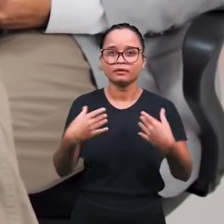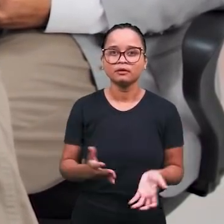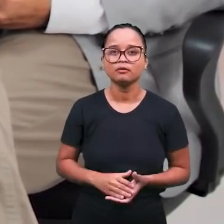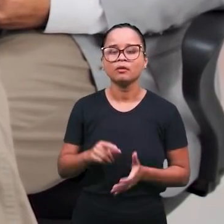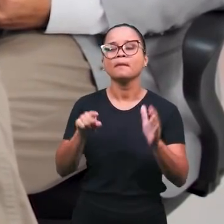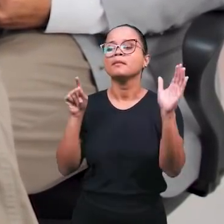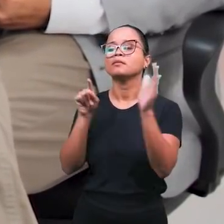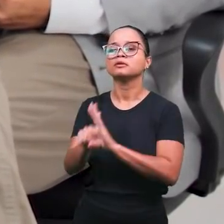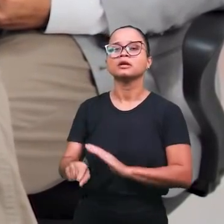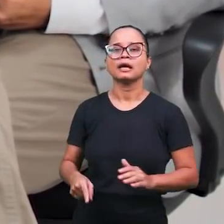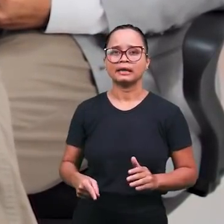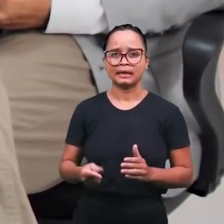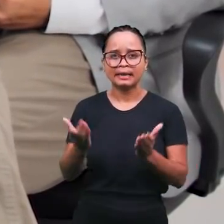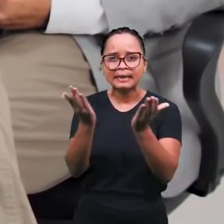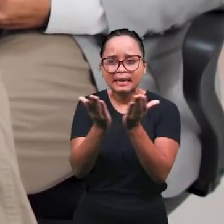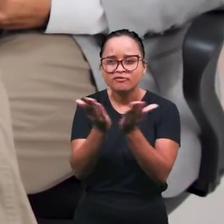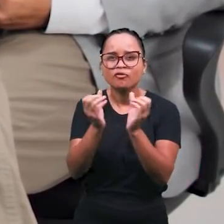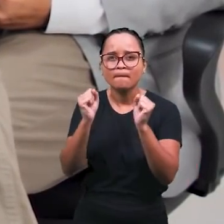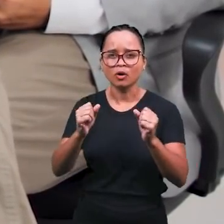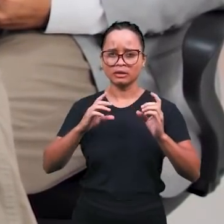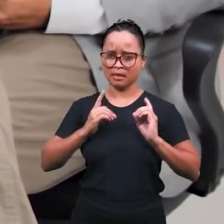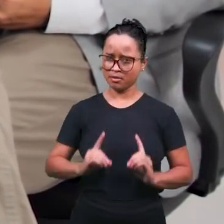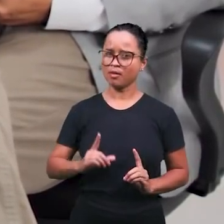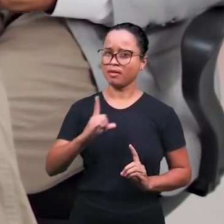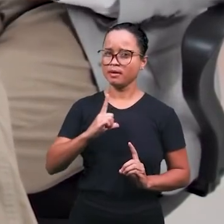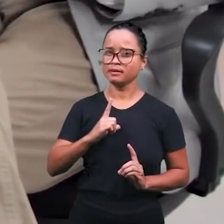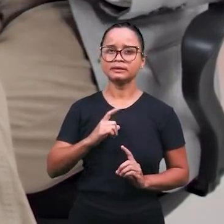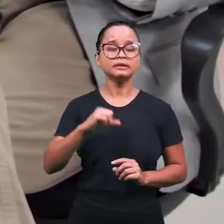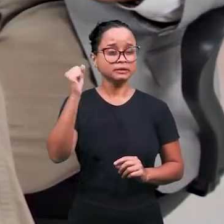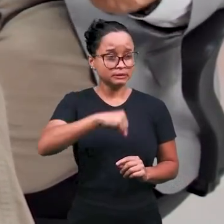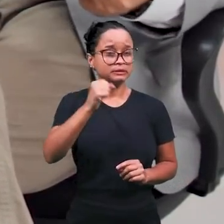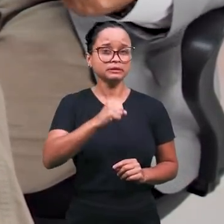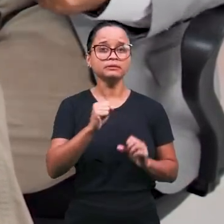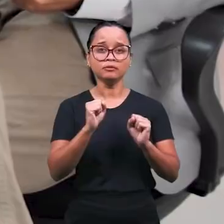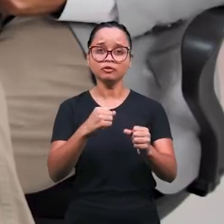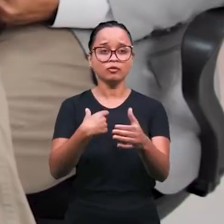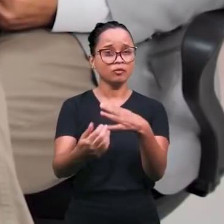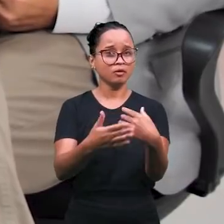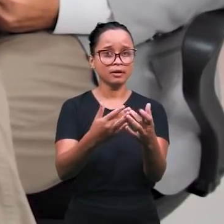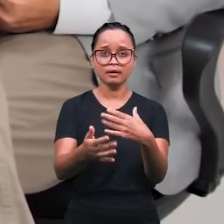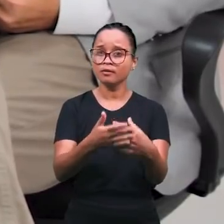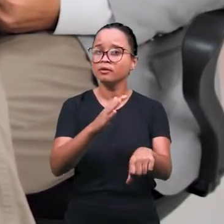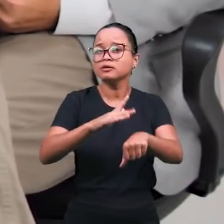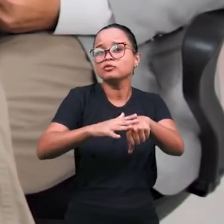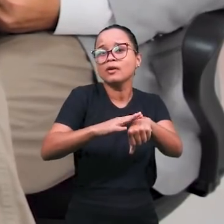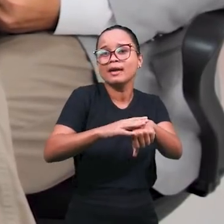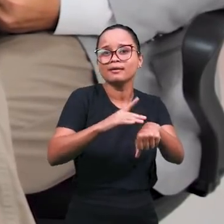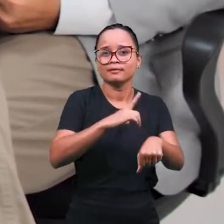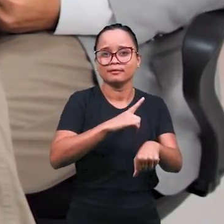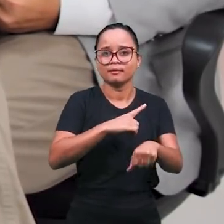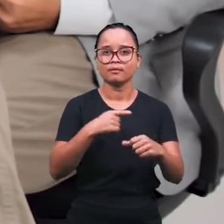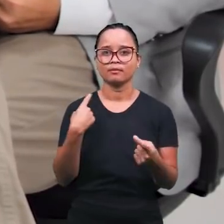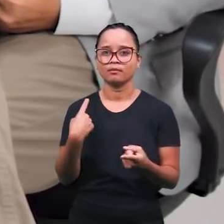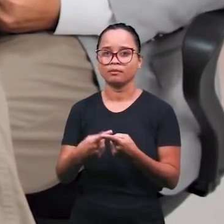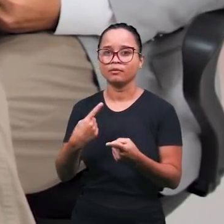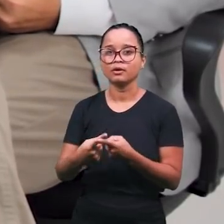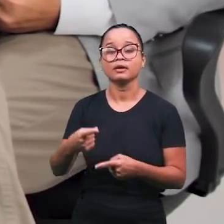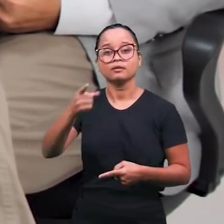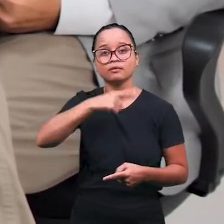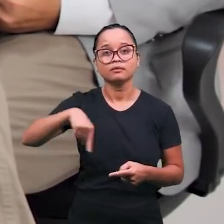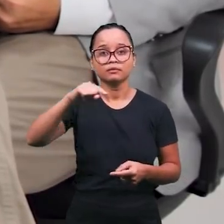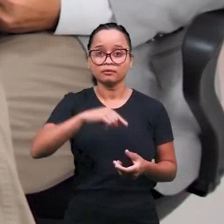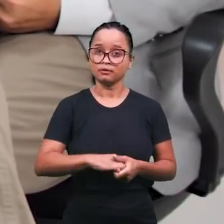Crente, então, pode ter depressão? Crente pode ter depressão. Todos nós... Como qualquer outra enfermidade. Como qualquer outra enfermidade. Porque aí nós